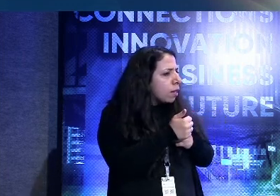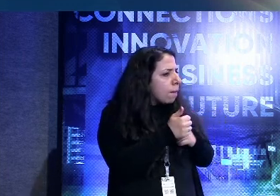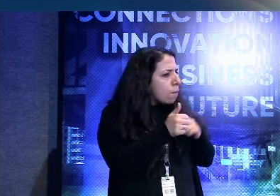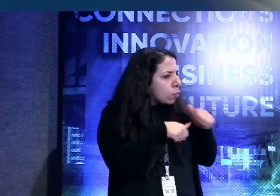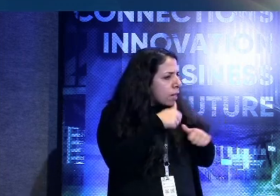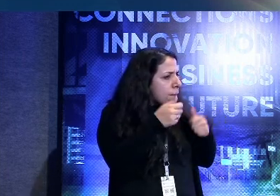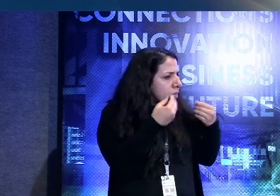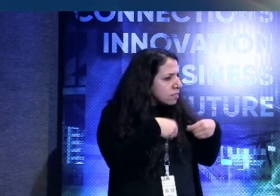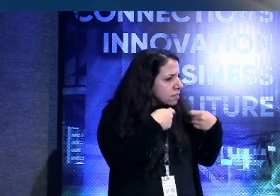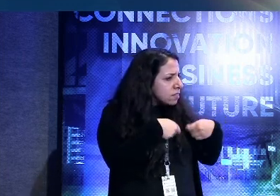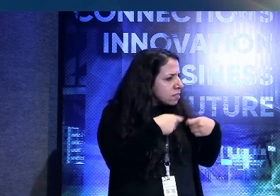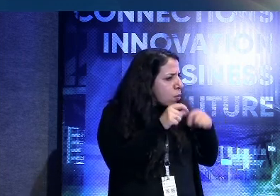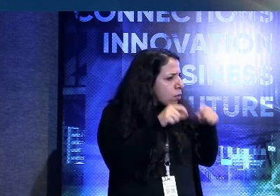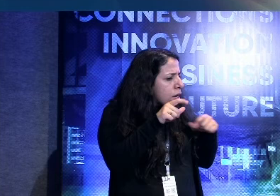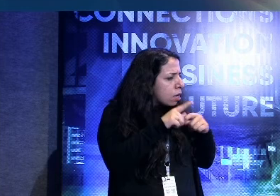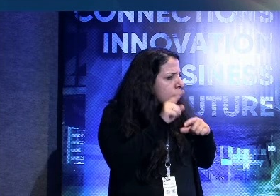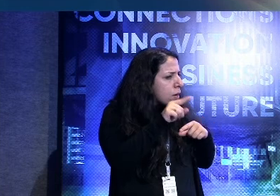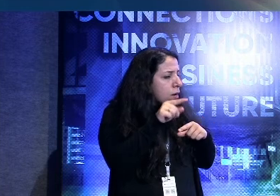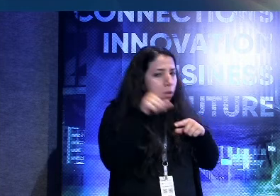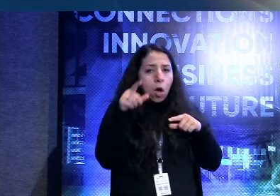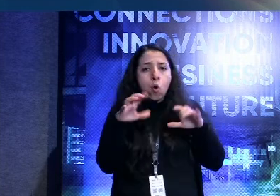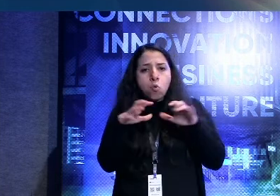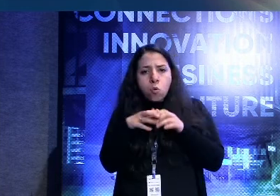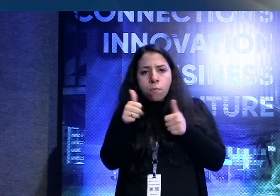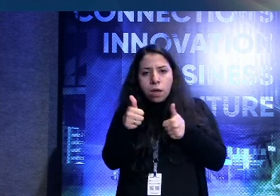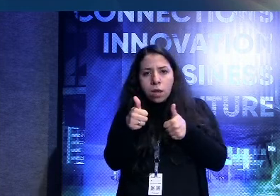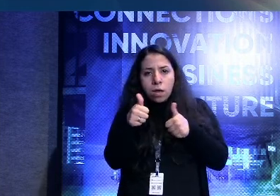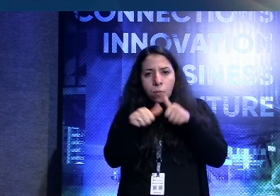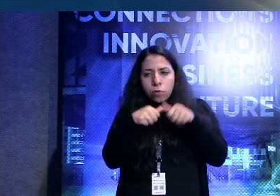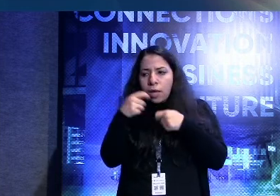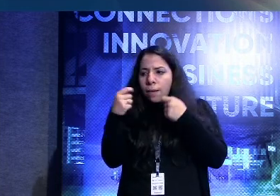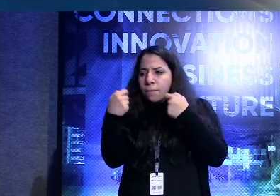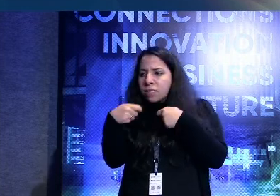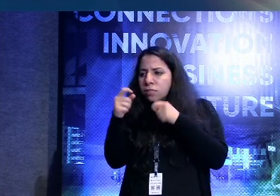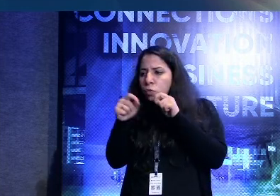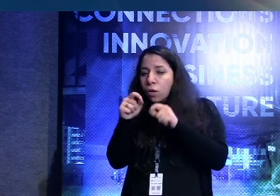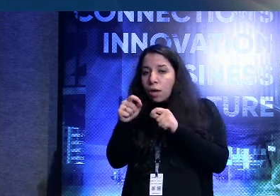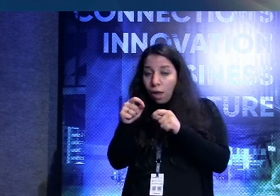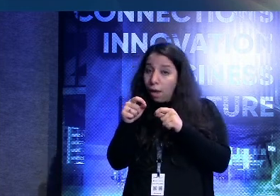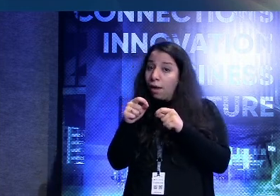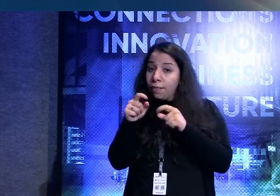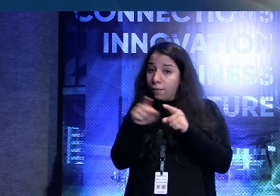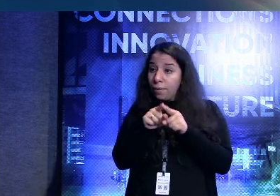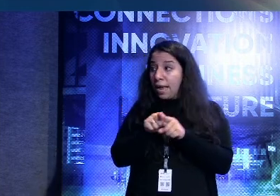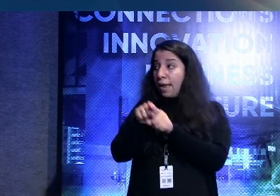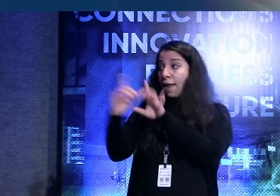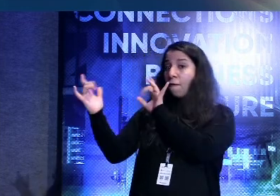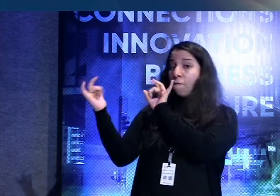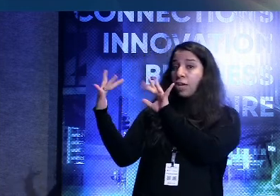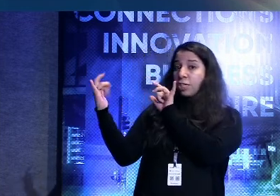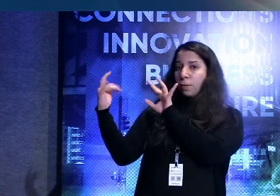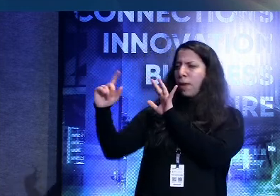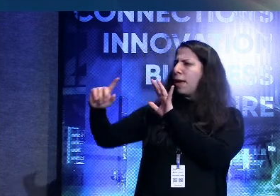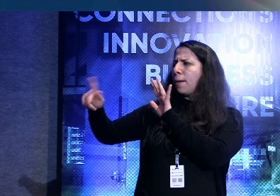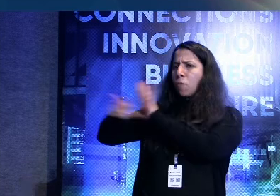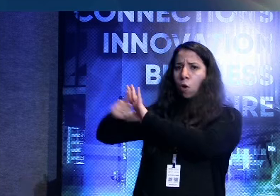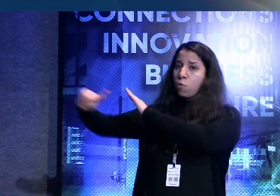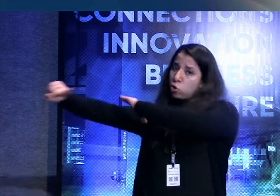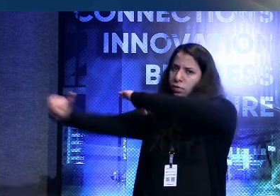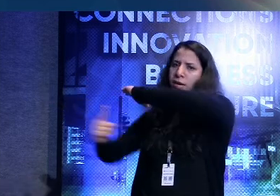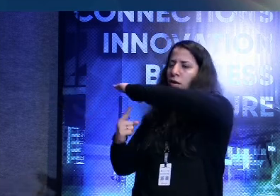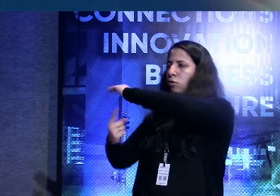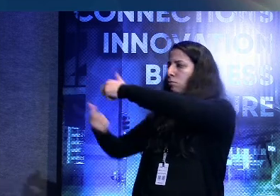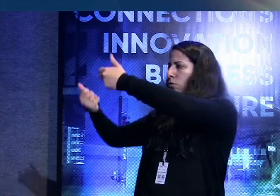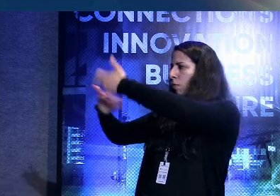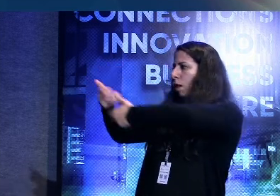mesmo. E os feedbacks rápidos de clientes também são super importantes. Então, a gente entende, a partir desses feedbacks, com ciclos curtos, para onde a gente está caminhando,